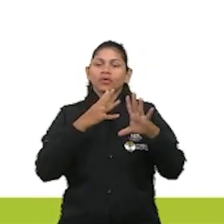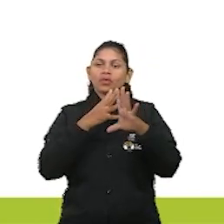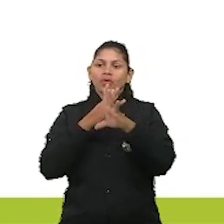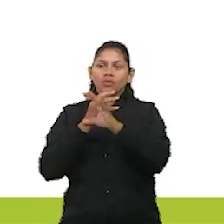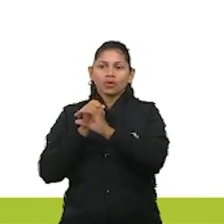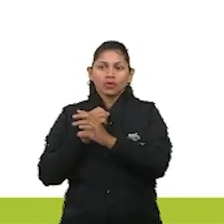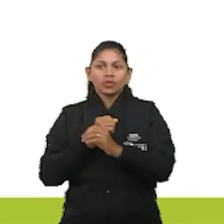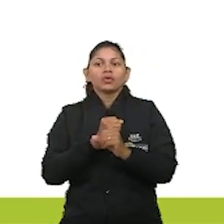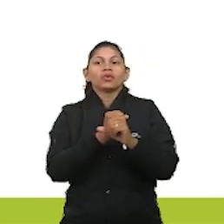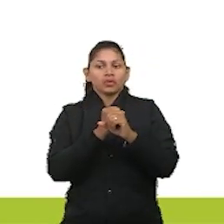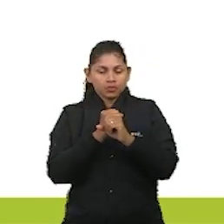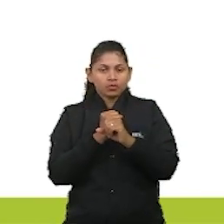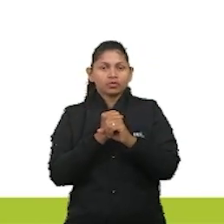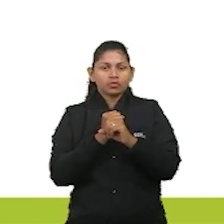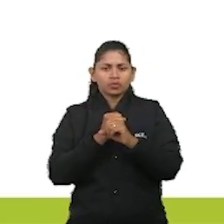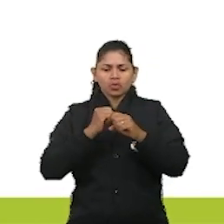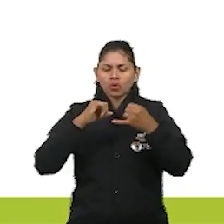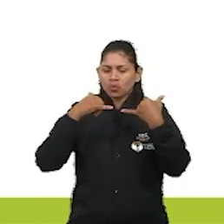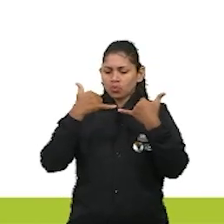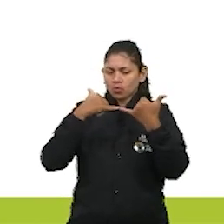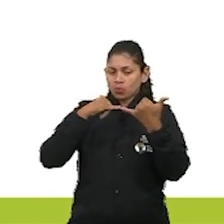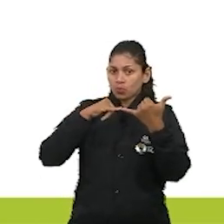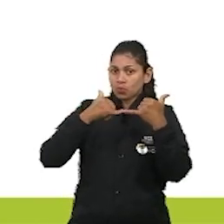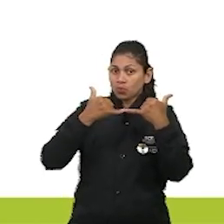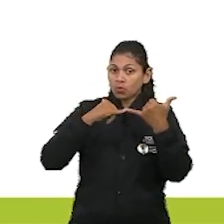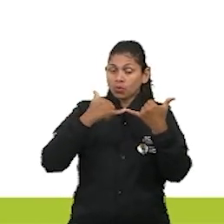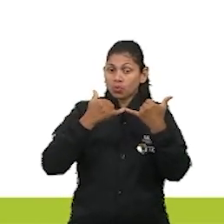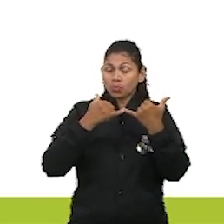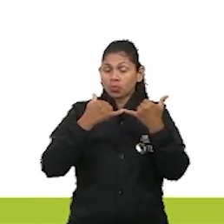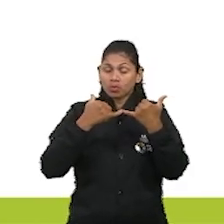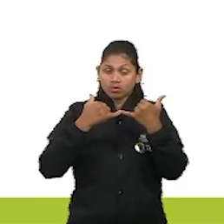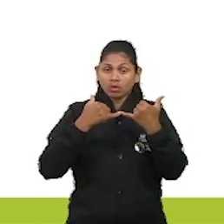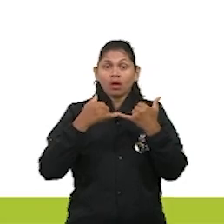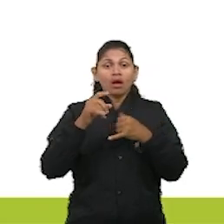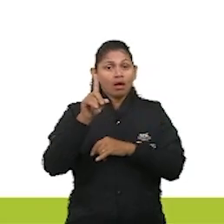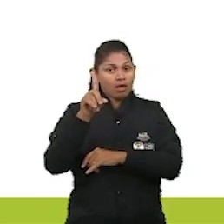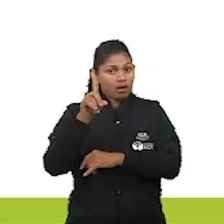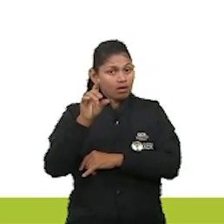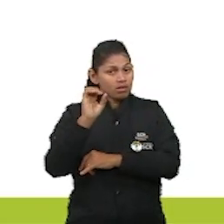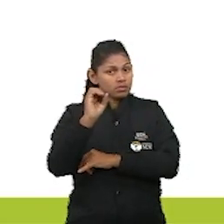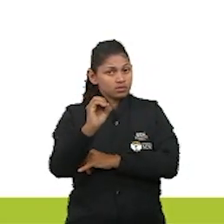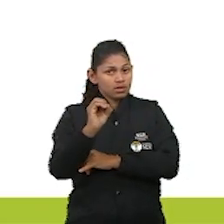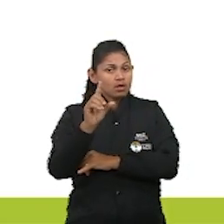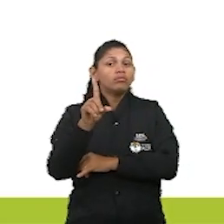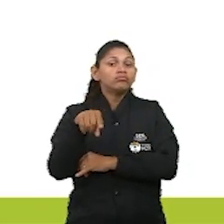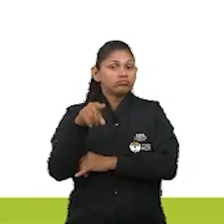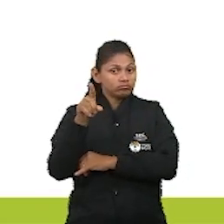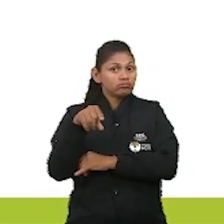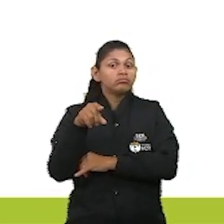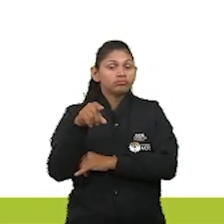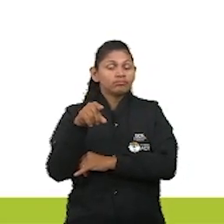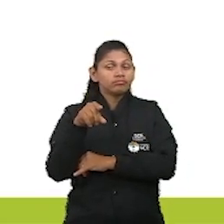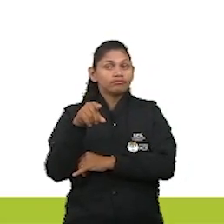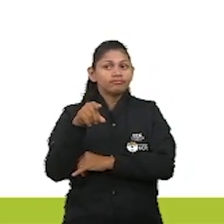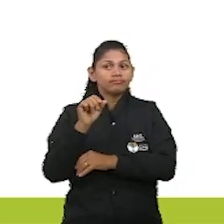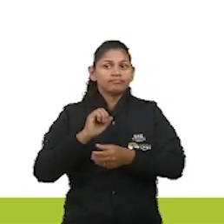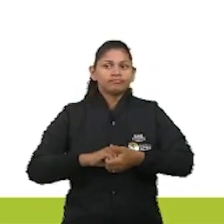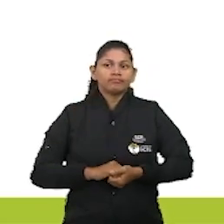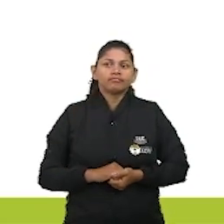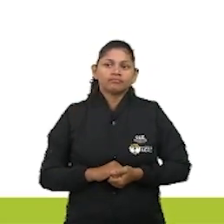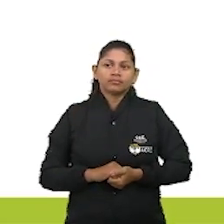algébrica das correntes em um nó é sempre igual a 0. Então, eu comprovo sim, né, aqui que o enunciado está dizendo